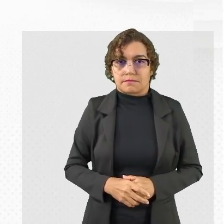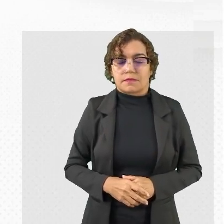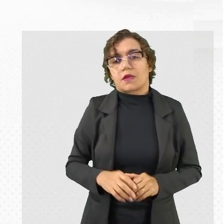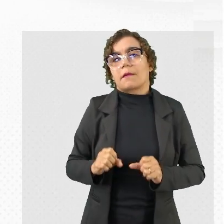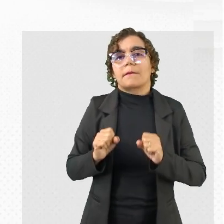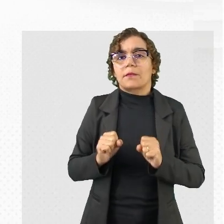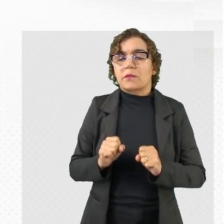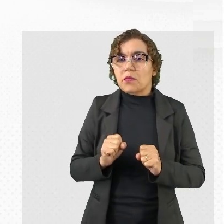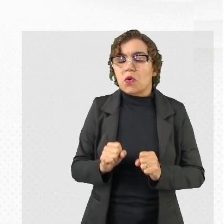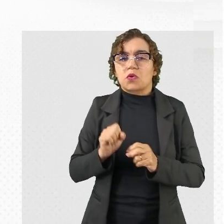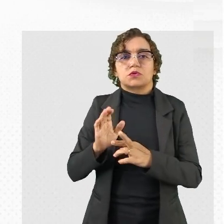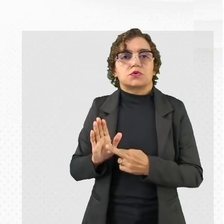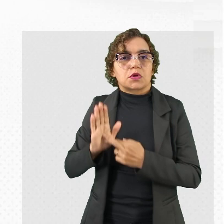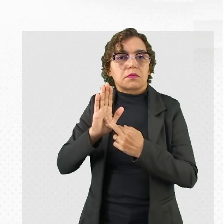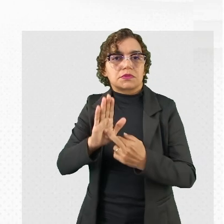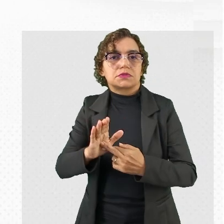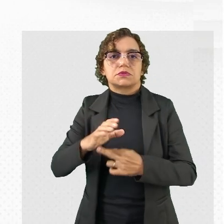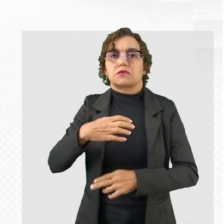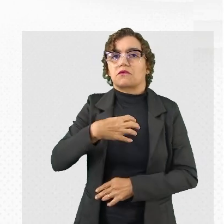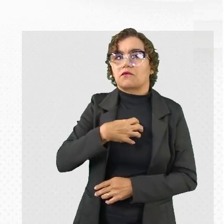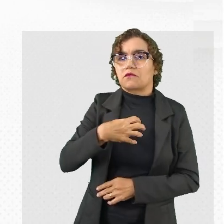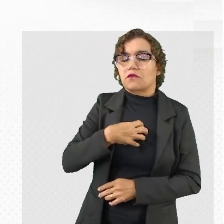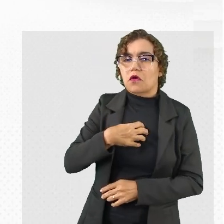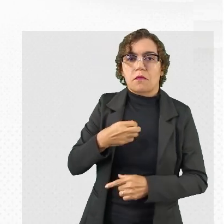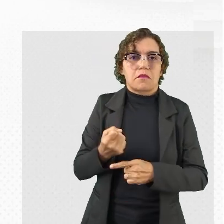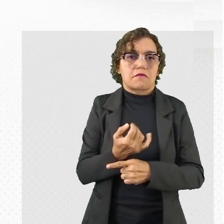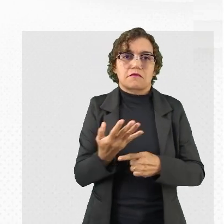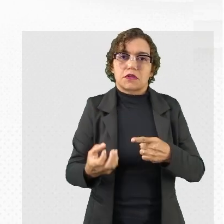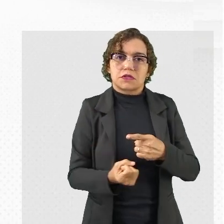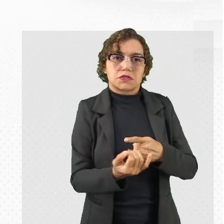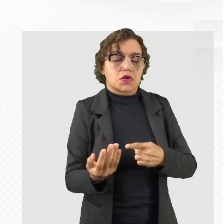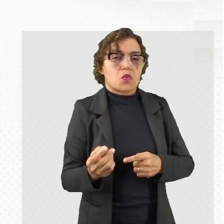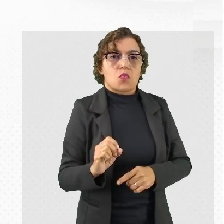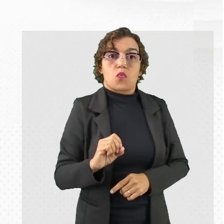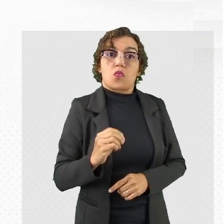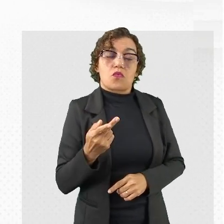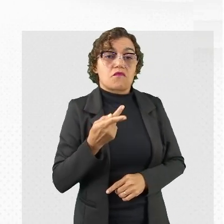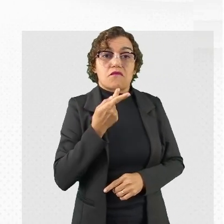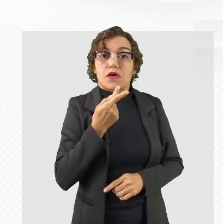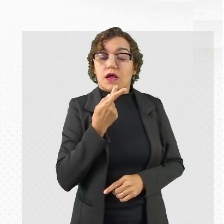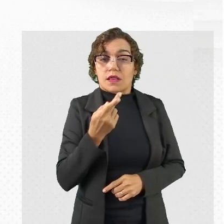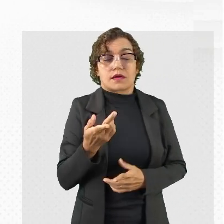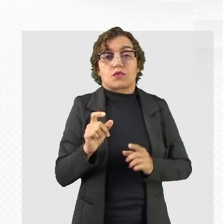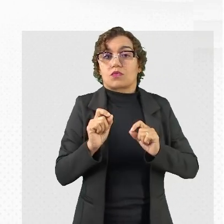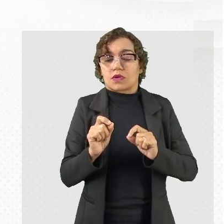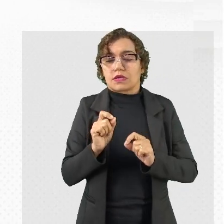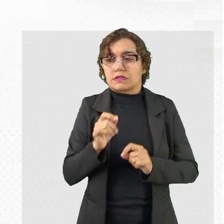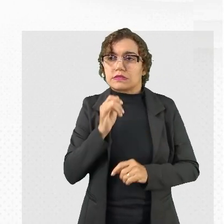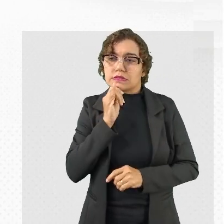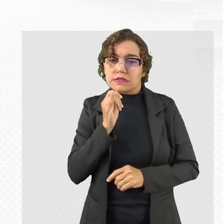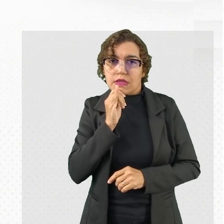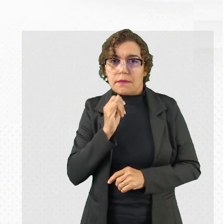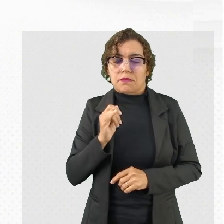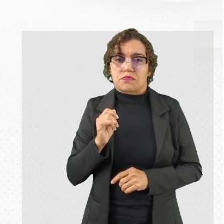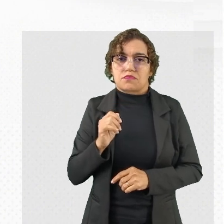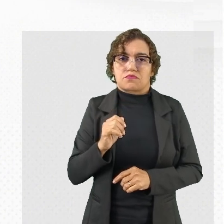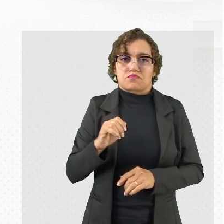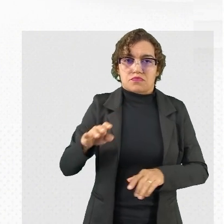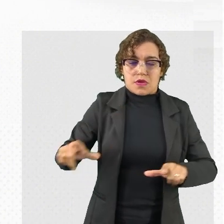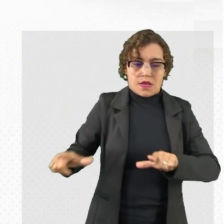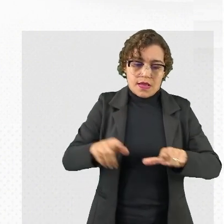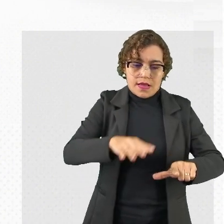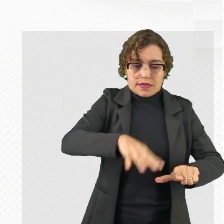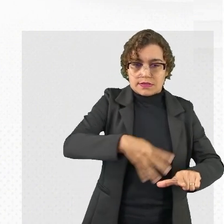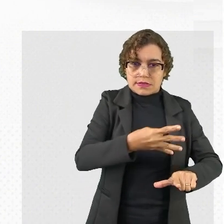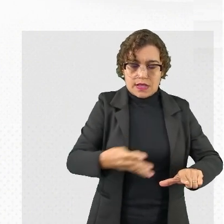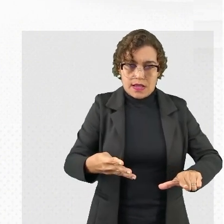fazer essa representação na forma de fração, ou então dizer que sua escala é de 1 para 6 milhões. Tem essa